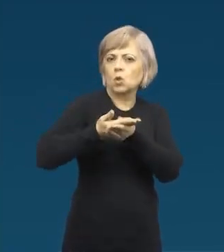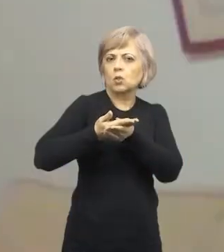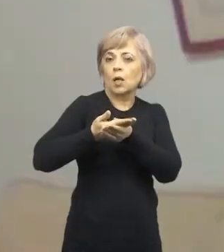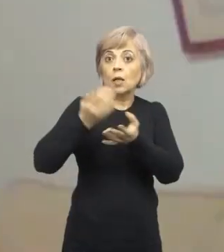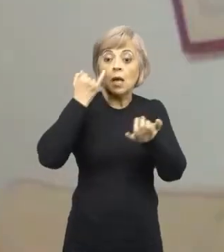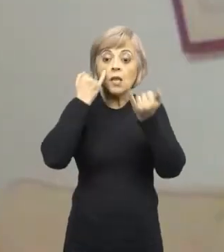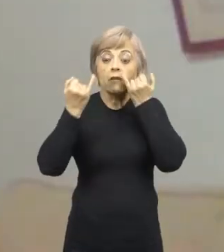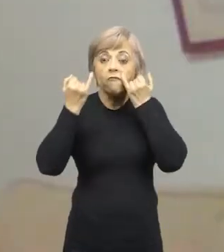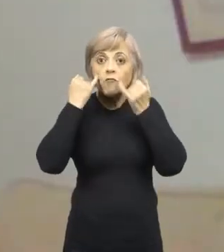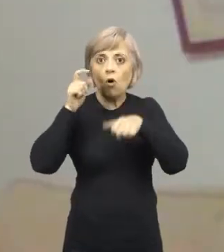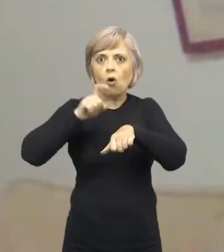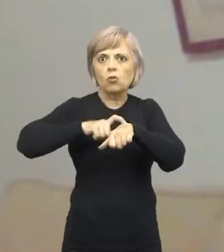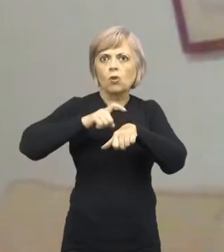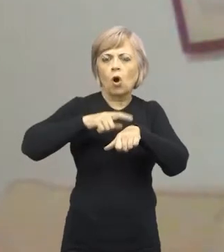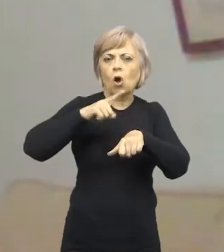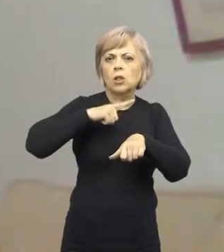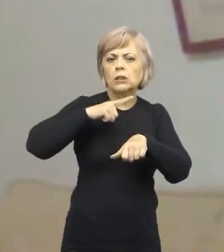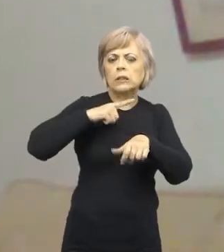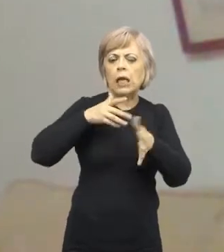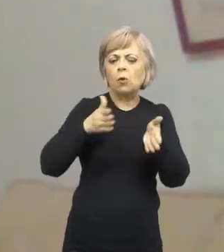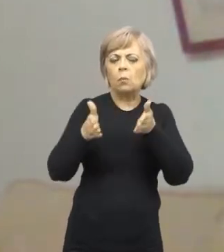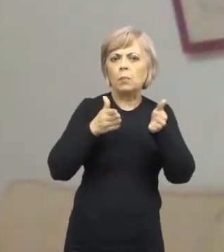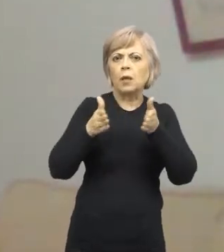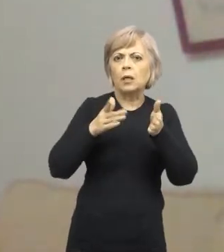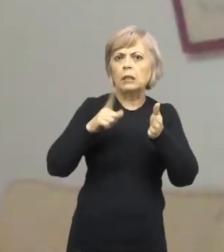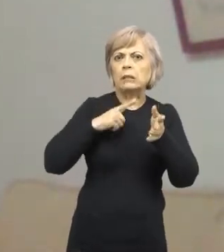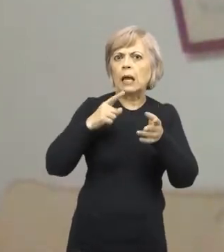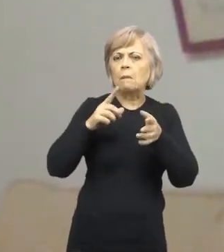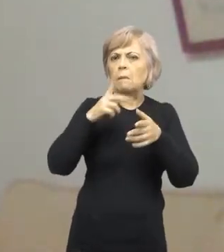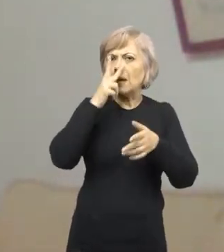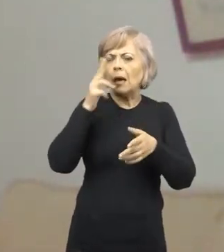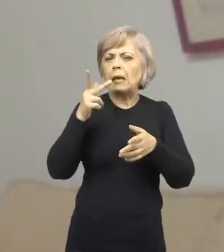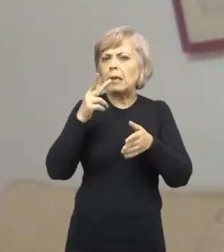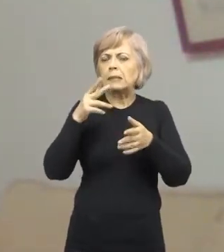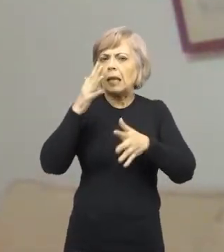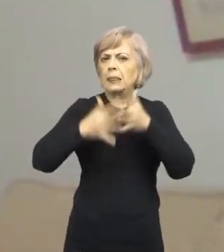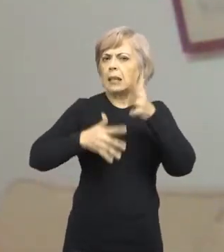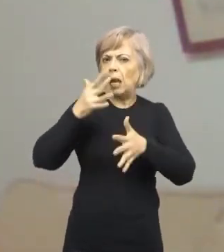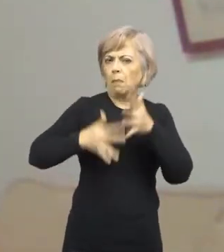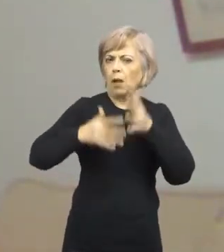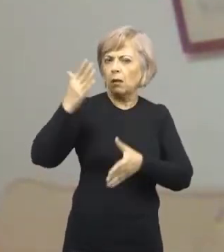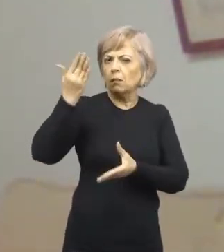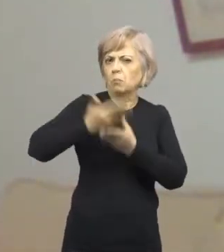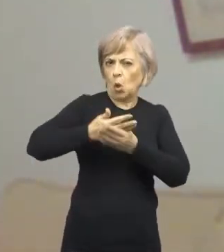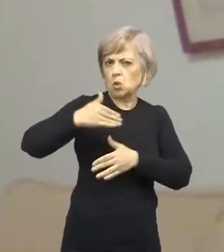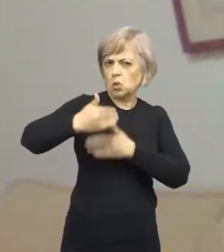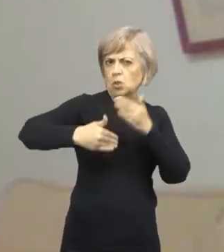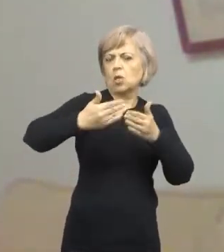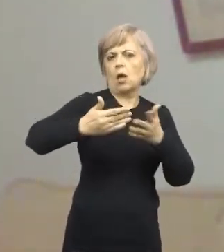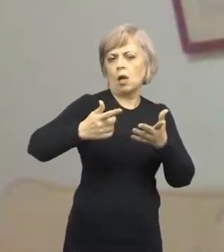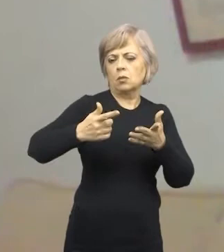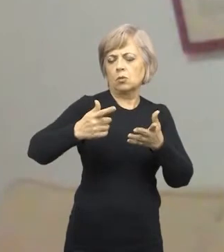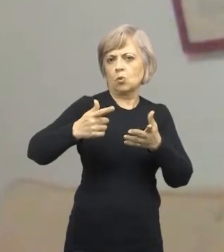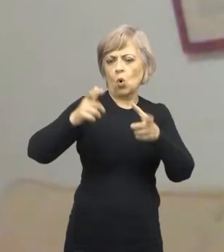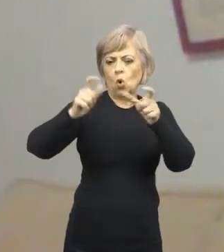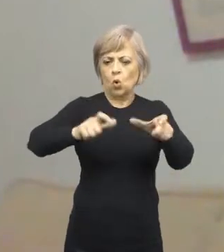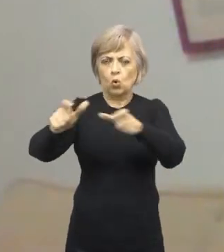quando existe algum gargalo que esteja prendendo um processo relevante em